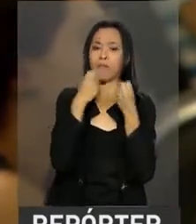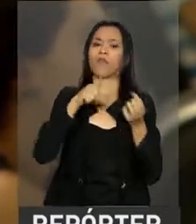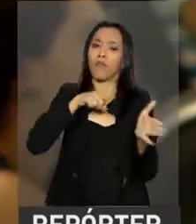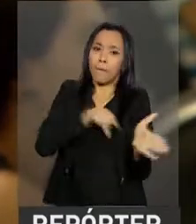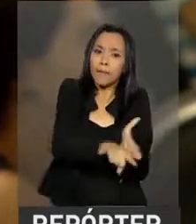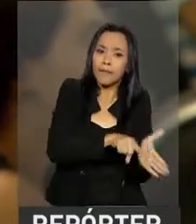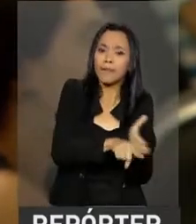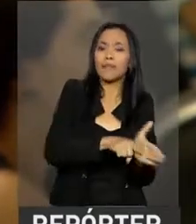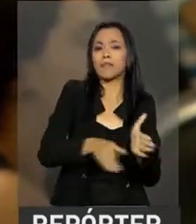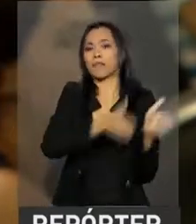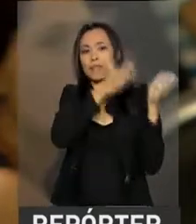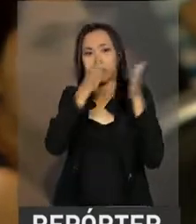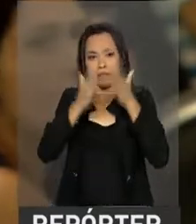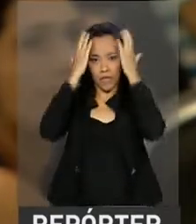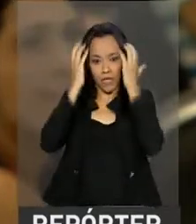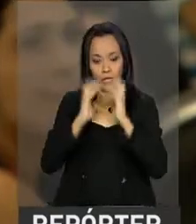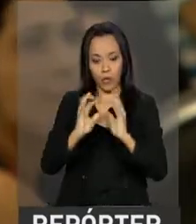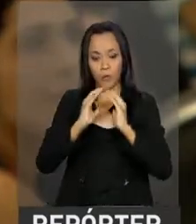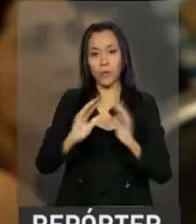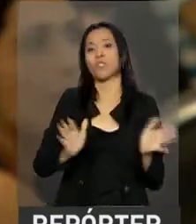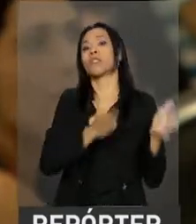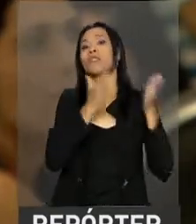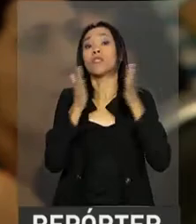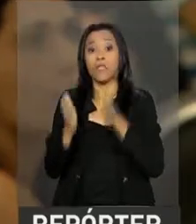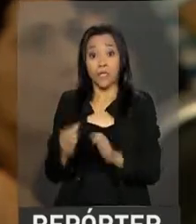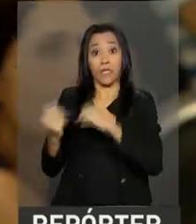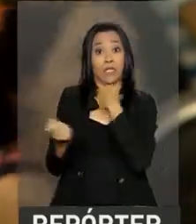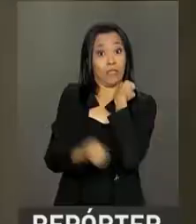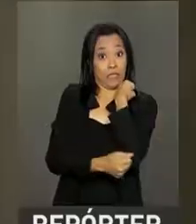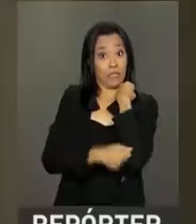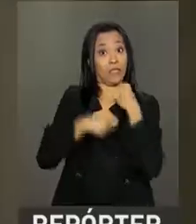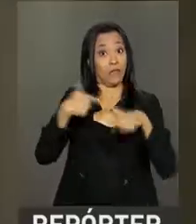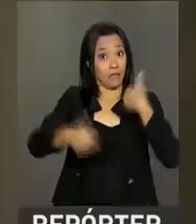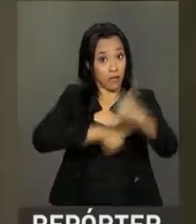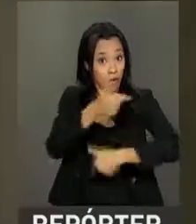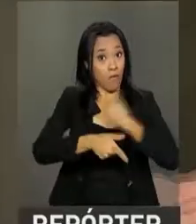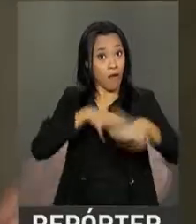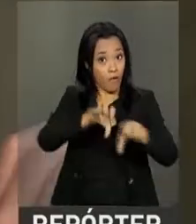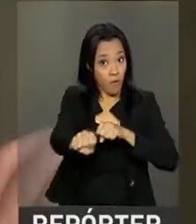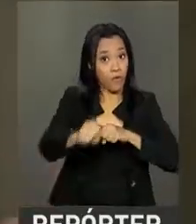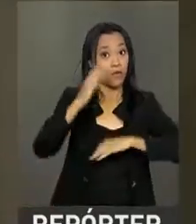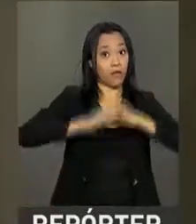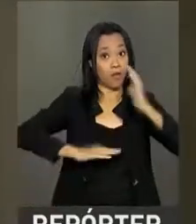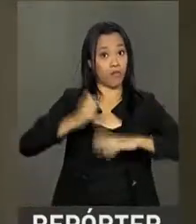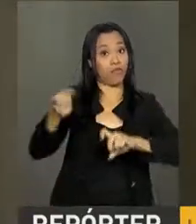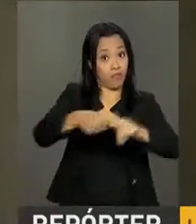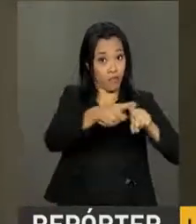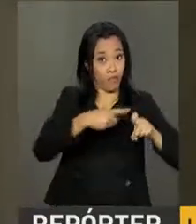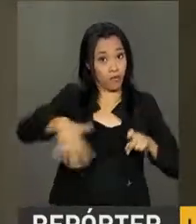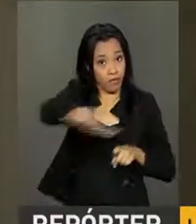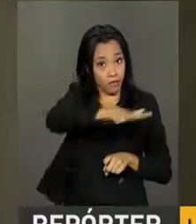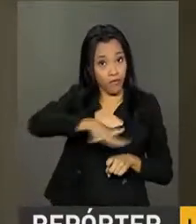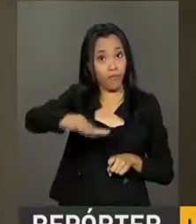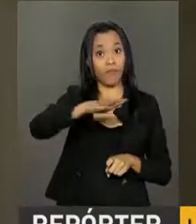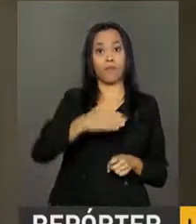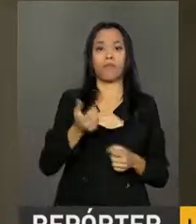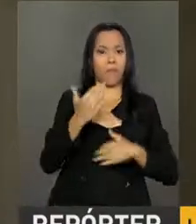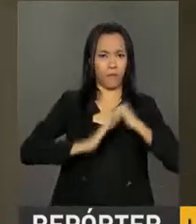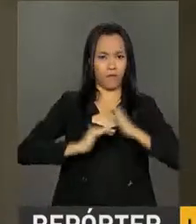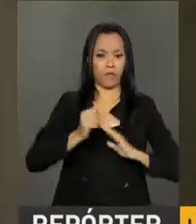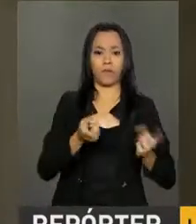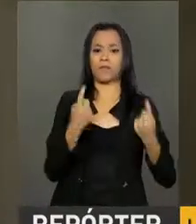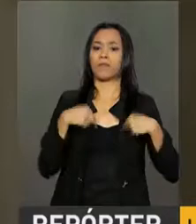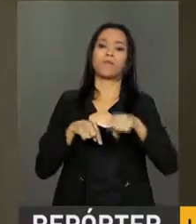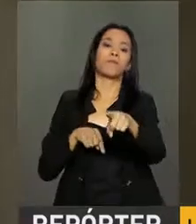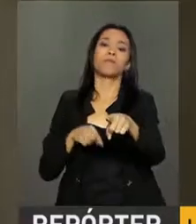neurologia e ortopedia e trabalha na formação de profissionais e isso tem gerado interesse internacional muito grande nós